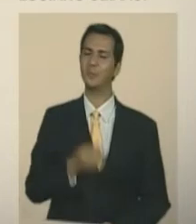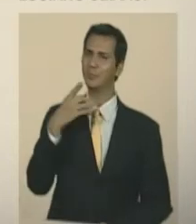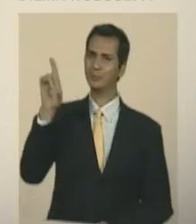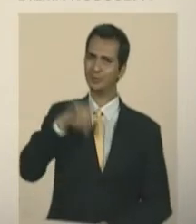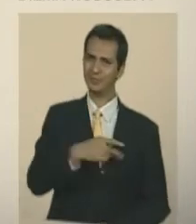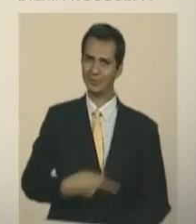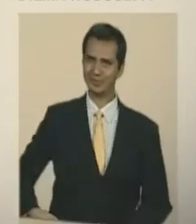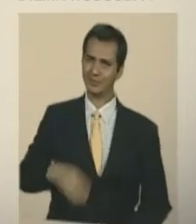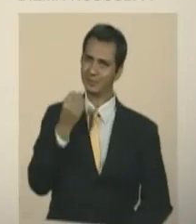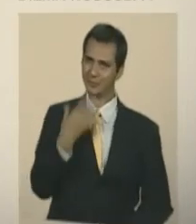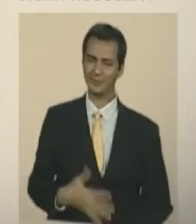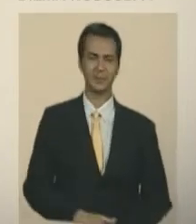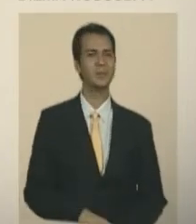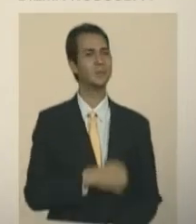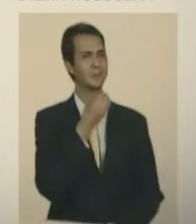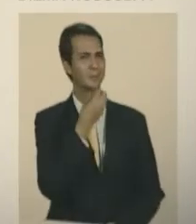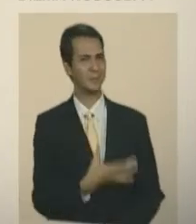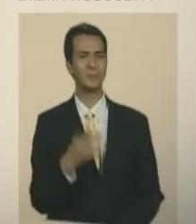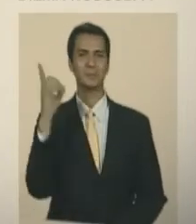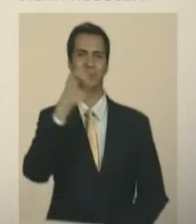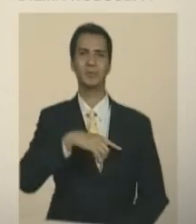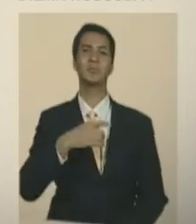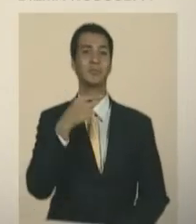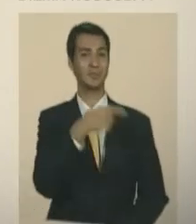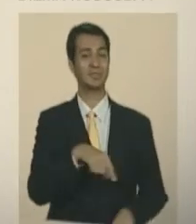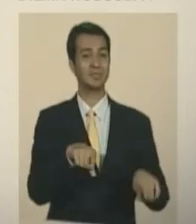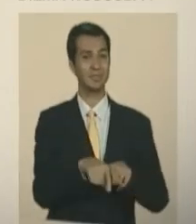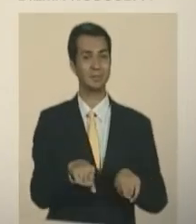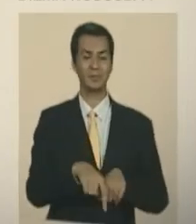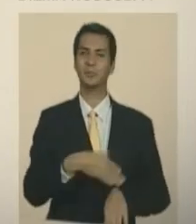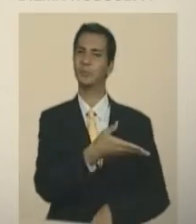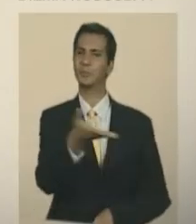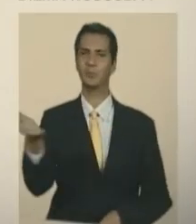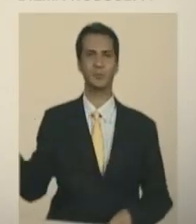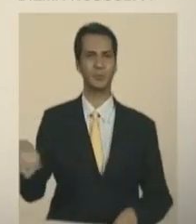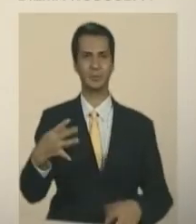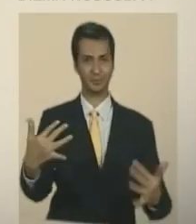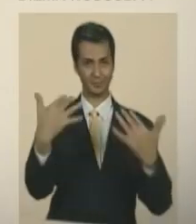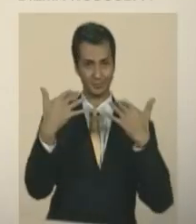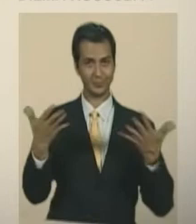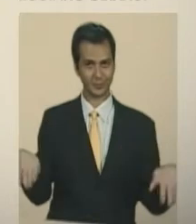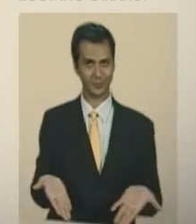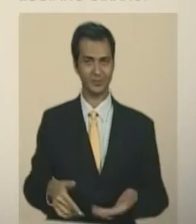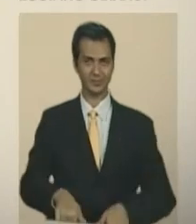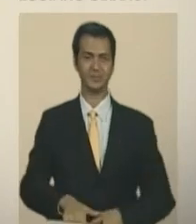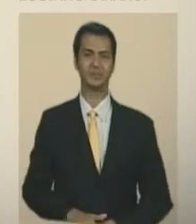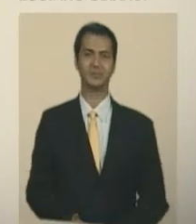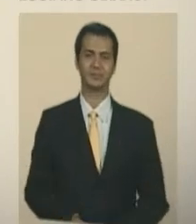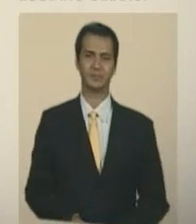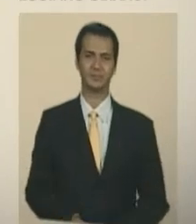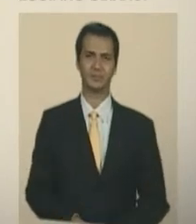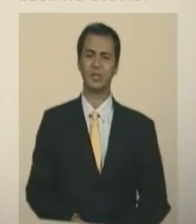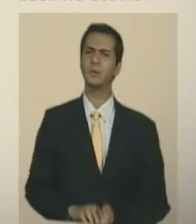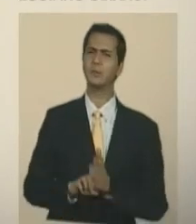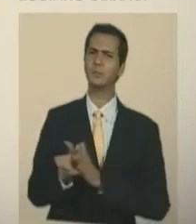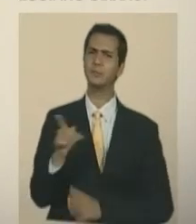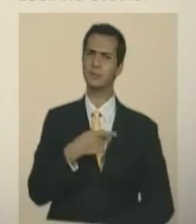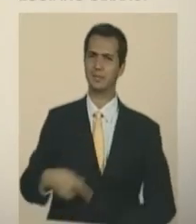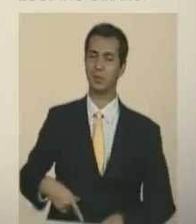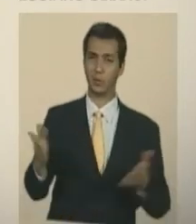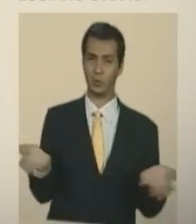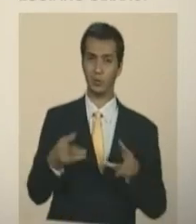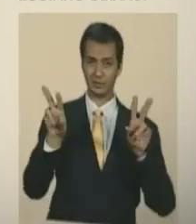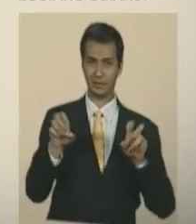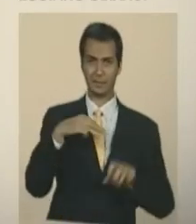presidenta tudo bem tudo bem Luciano bom dia para você e para os ouvintes que nos acompanham hoje presidenta Hoje vamos falar sobre